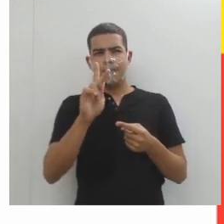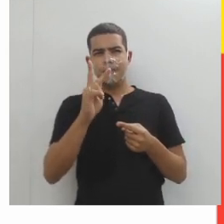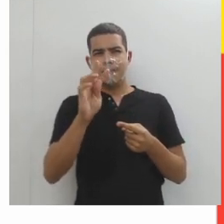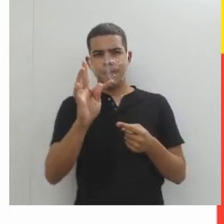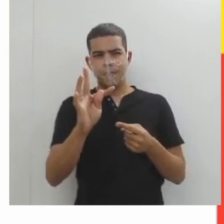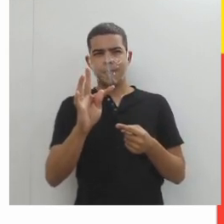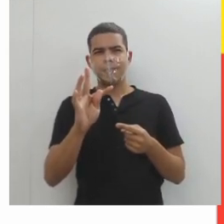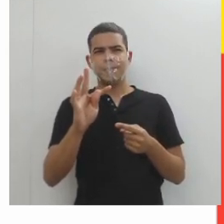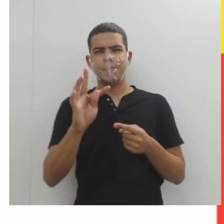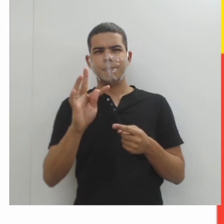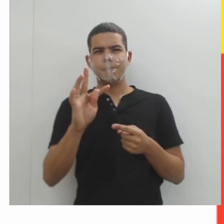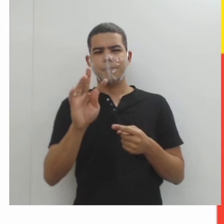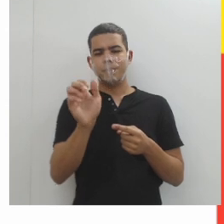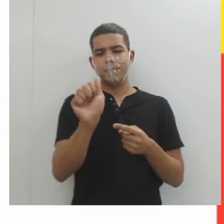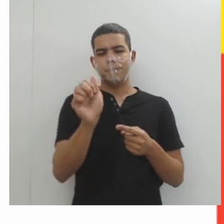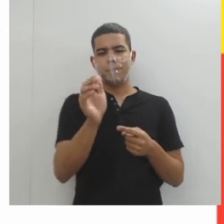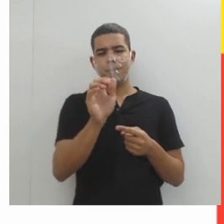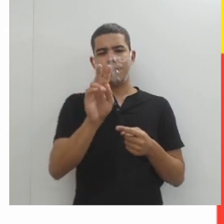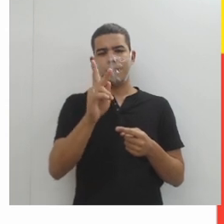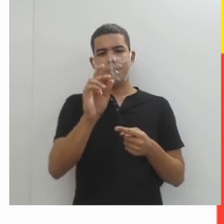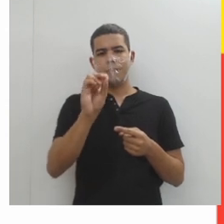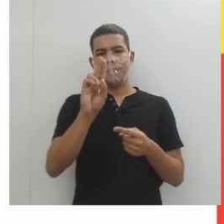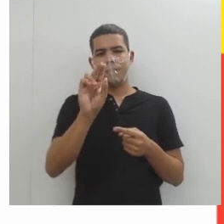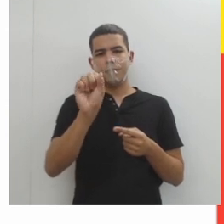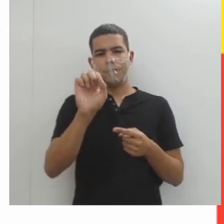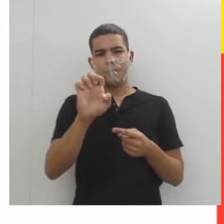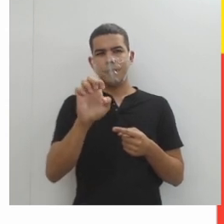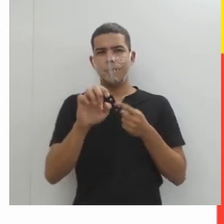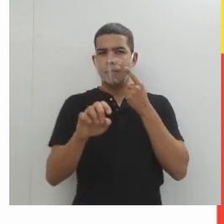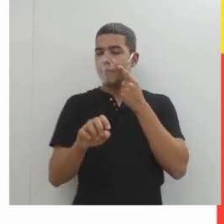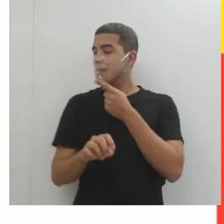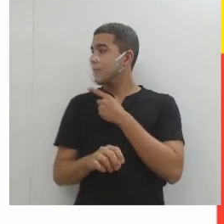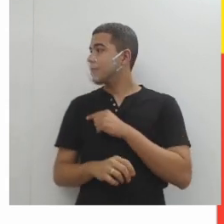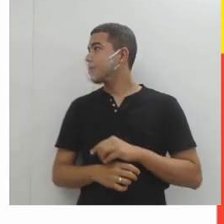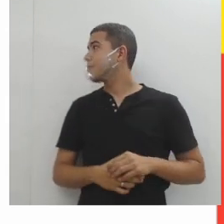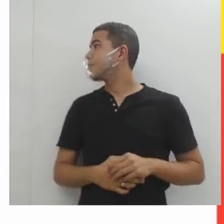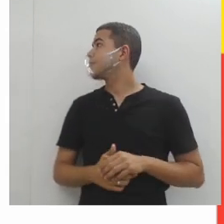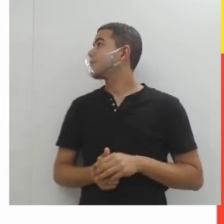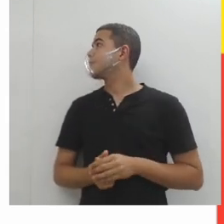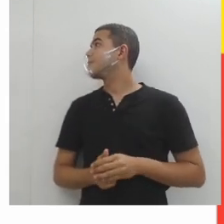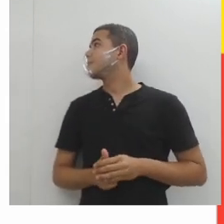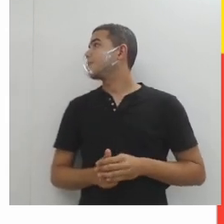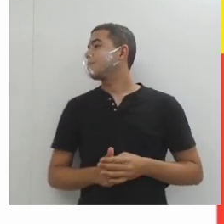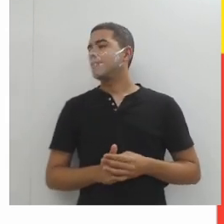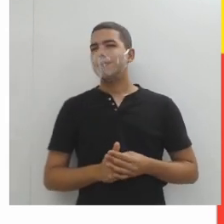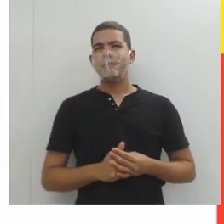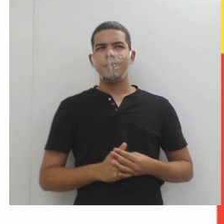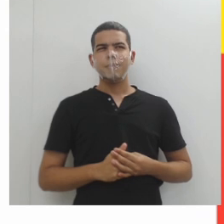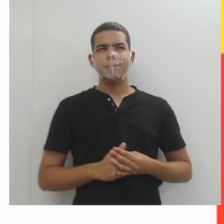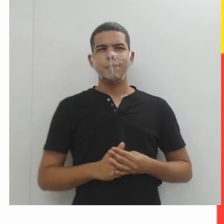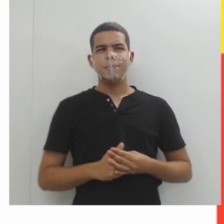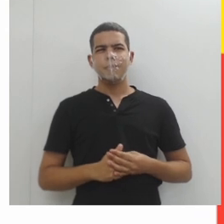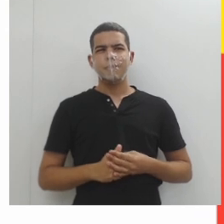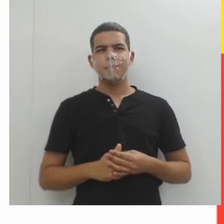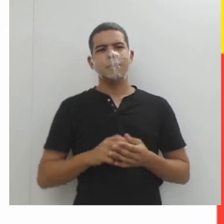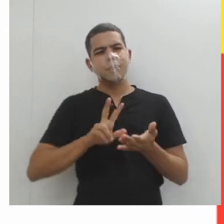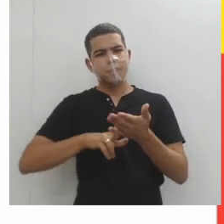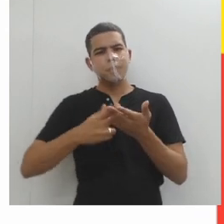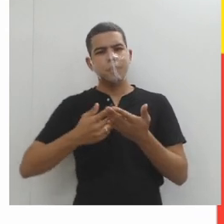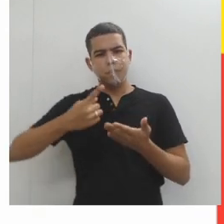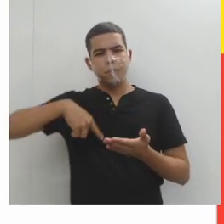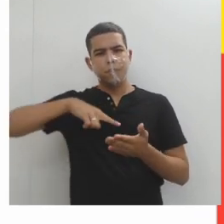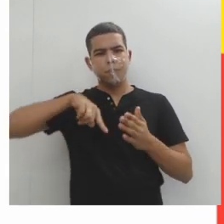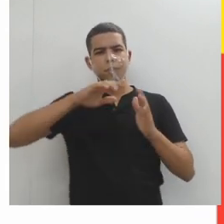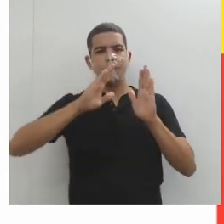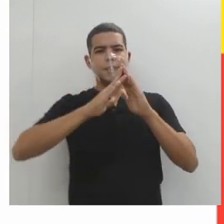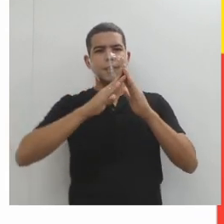repito. Então olha como é que ficou, repete comigo de casa. We have bought a house. We have bought a house. Nós compramos uma casa. Quando